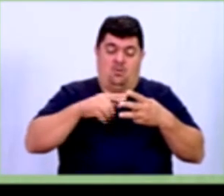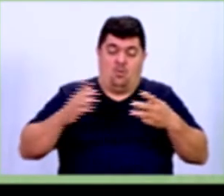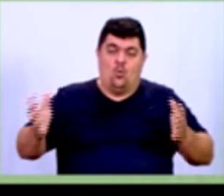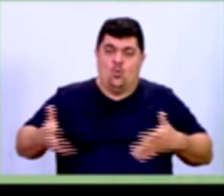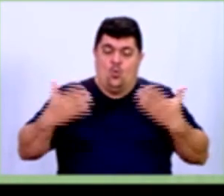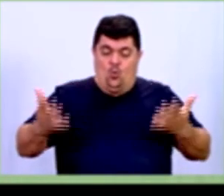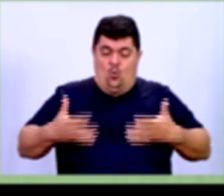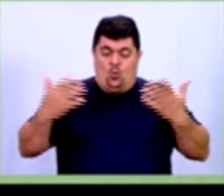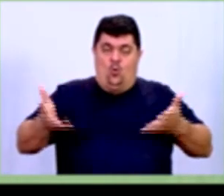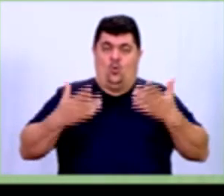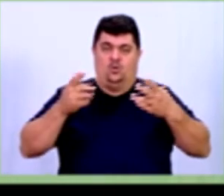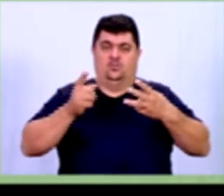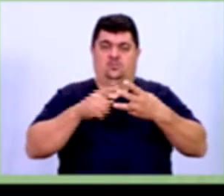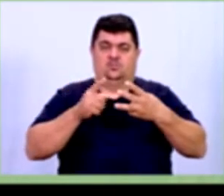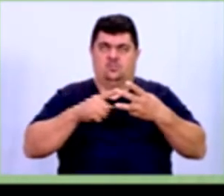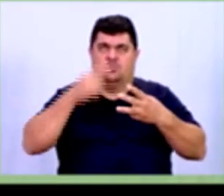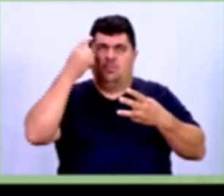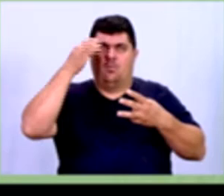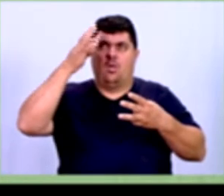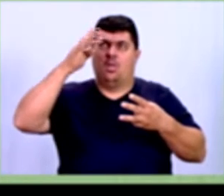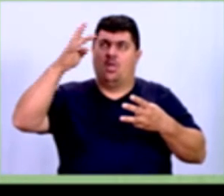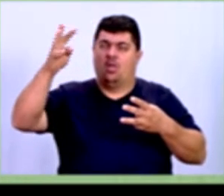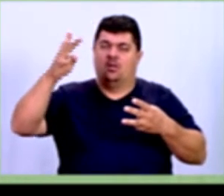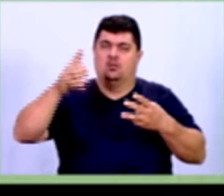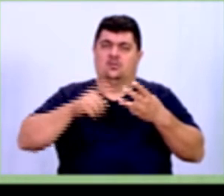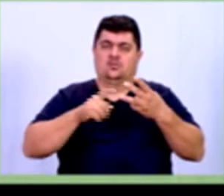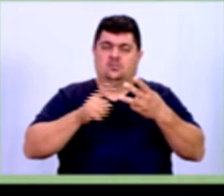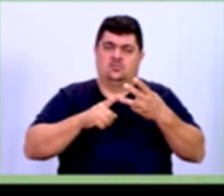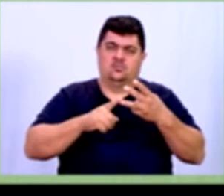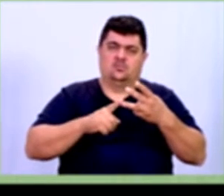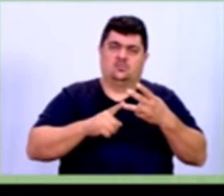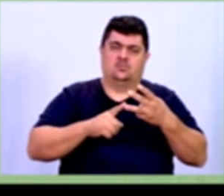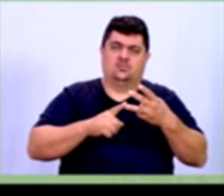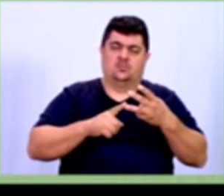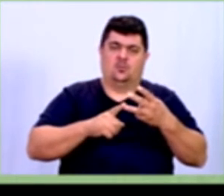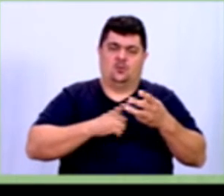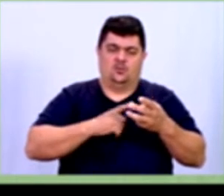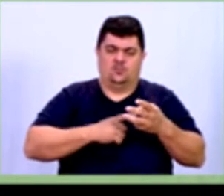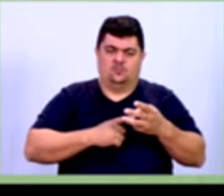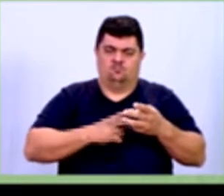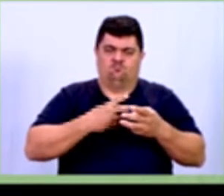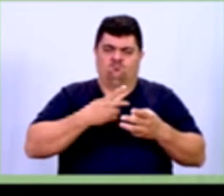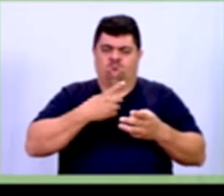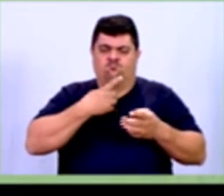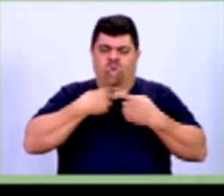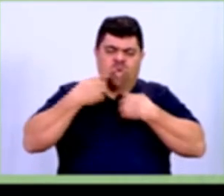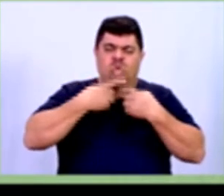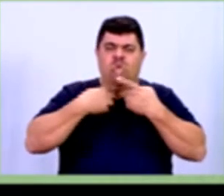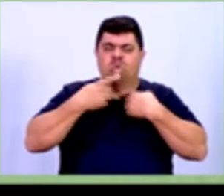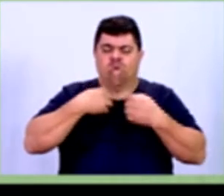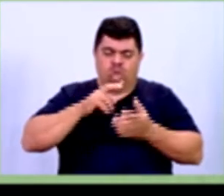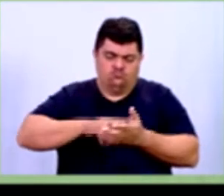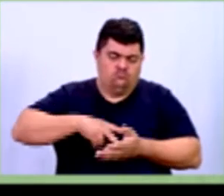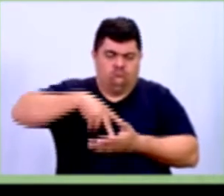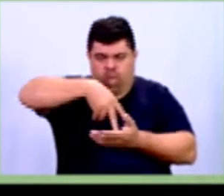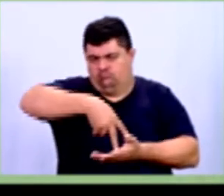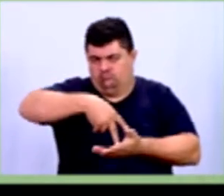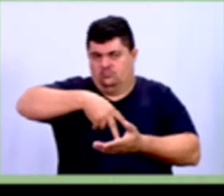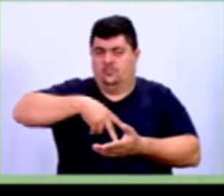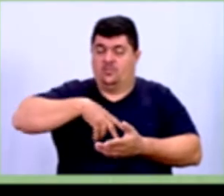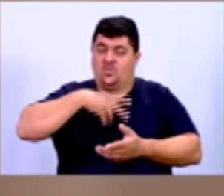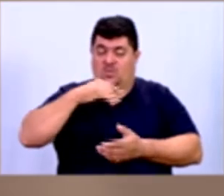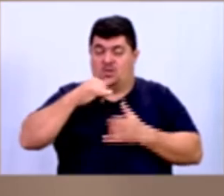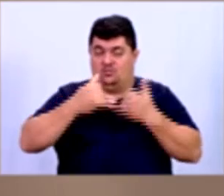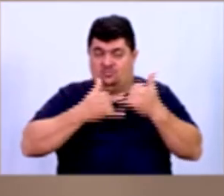motivação, a ilustração do conteúdo e os aspectos atitudinais. É lógico que o jogo vai